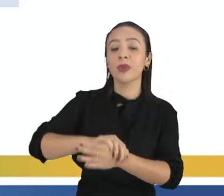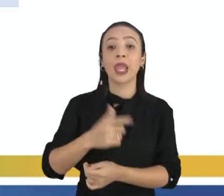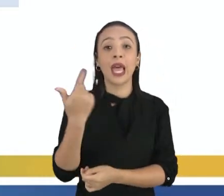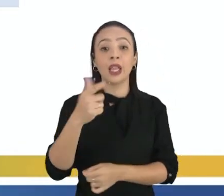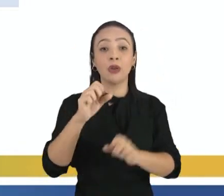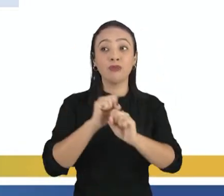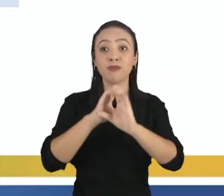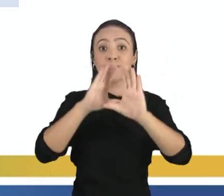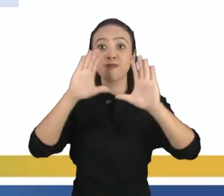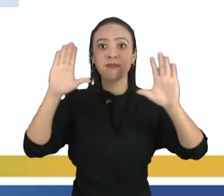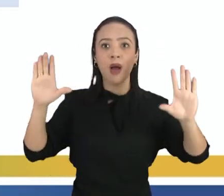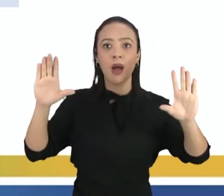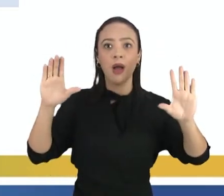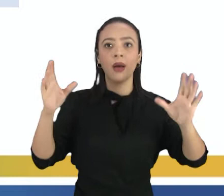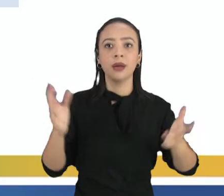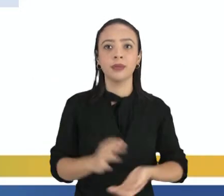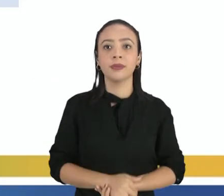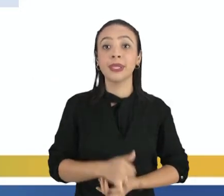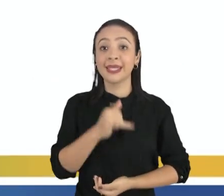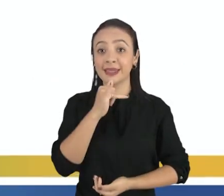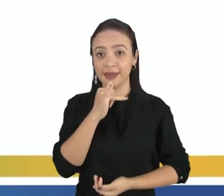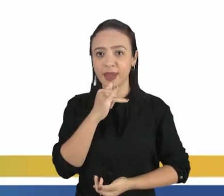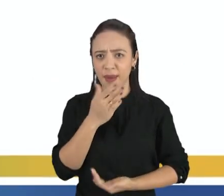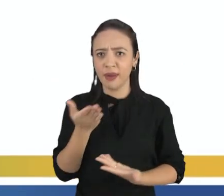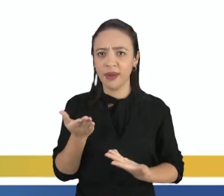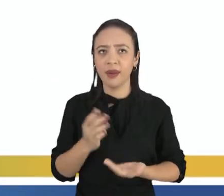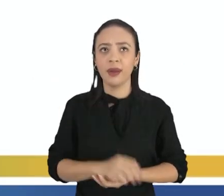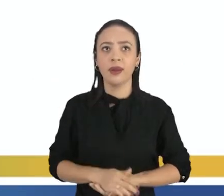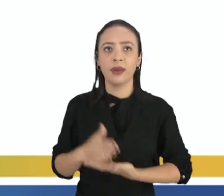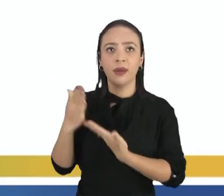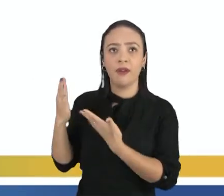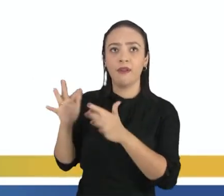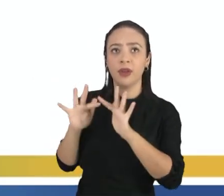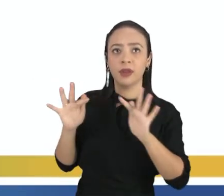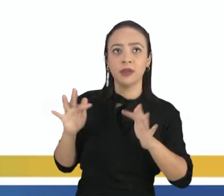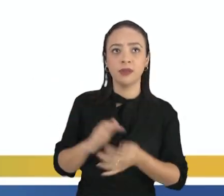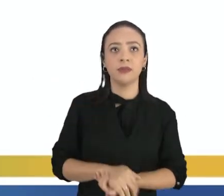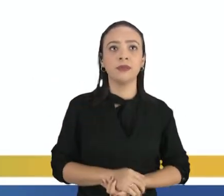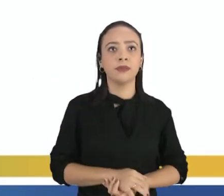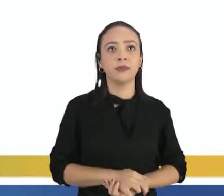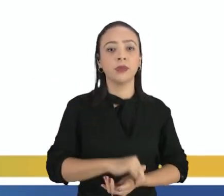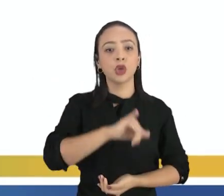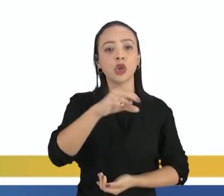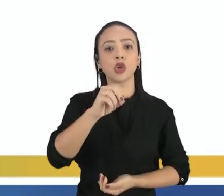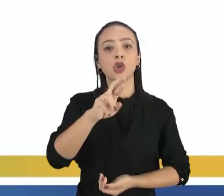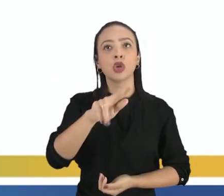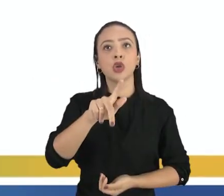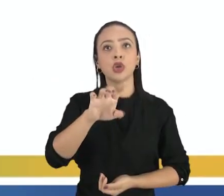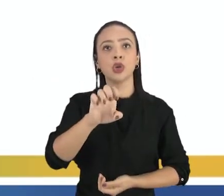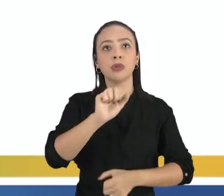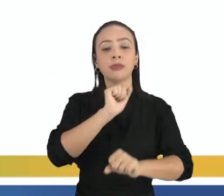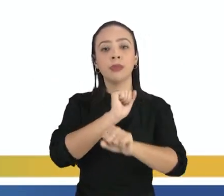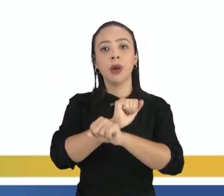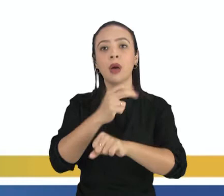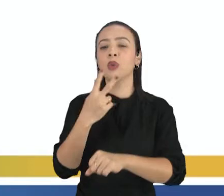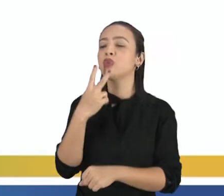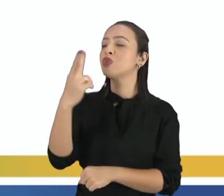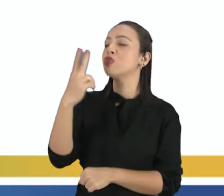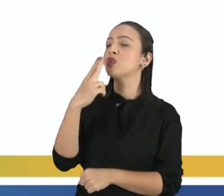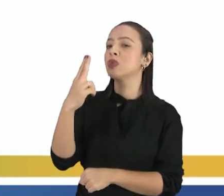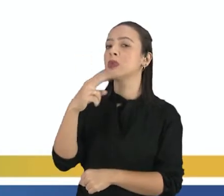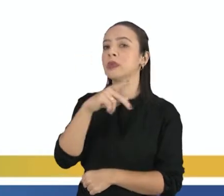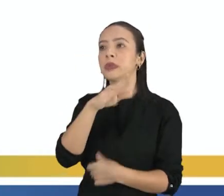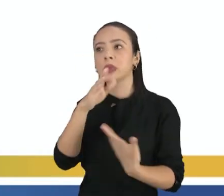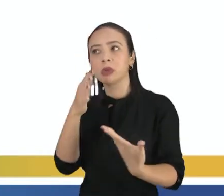explícitas nos enunciados. Quer um exemplo de pressuposição? Olhem essa frase. Jorge parou de fumar. O que você